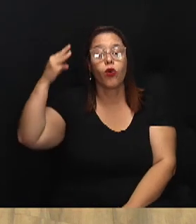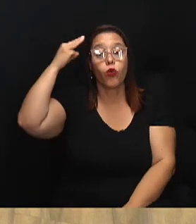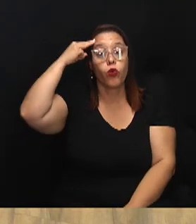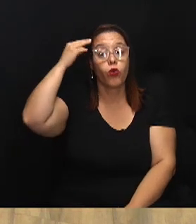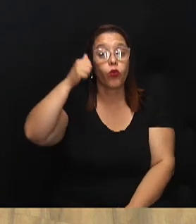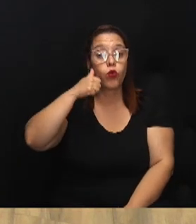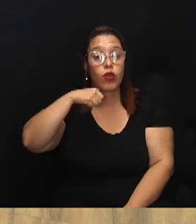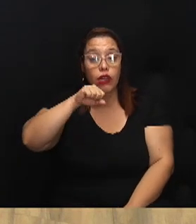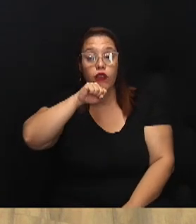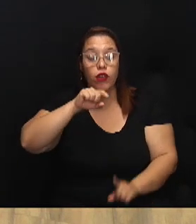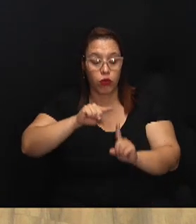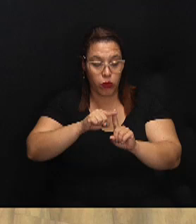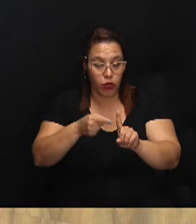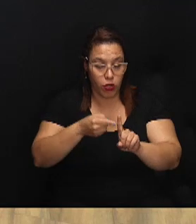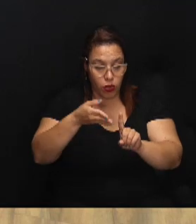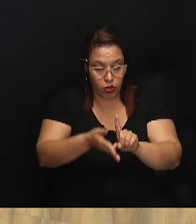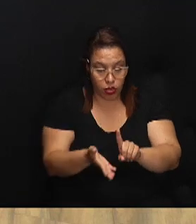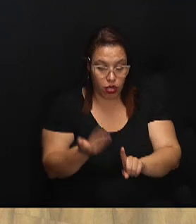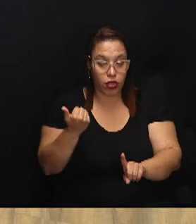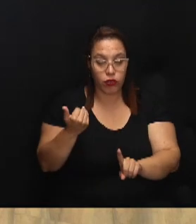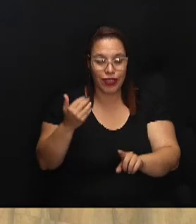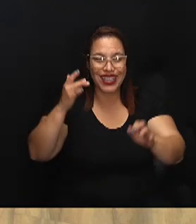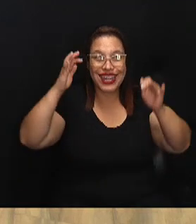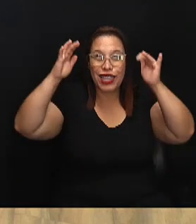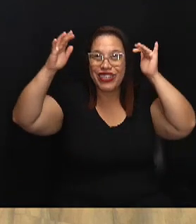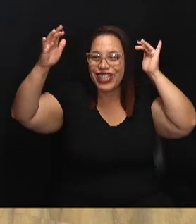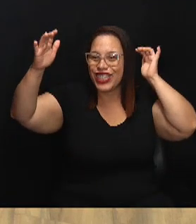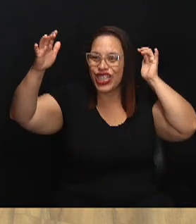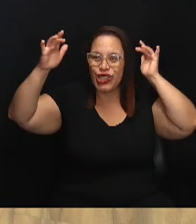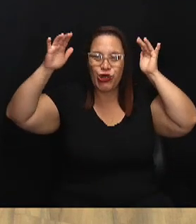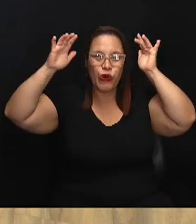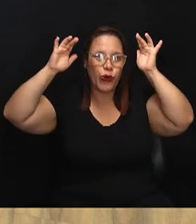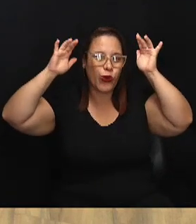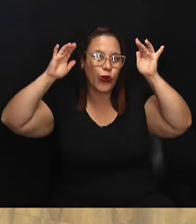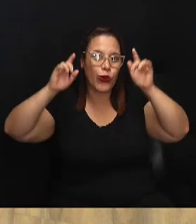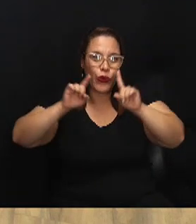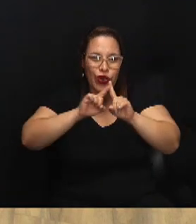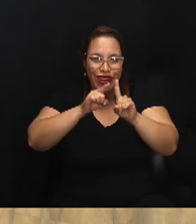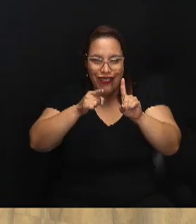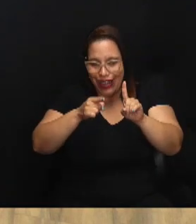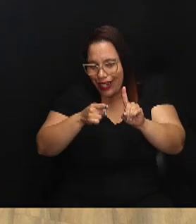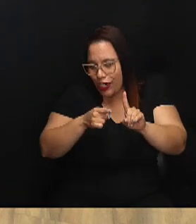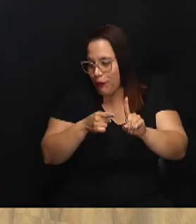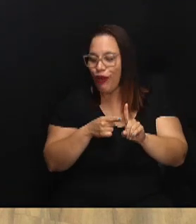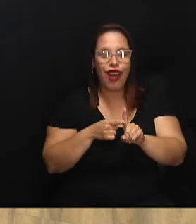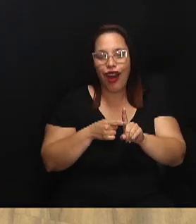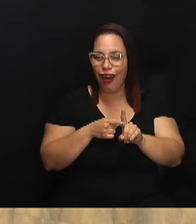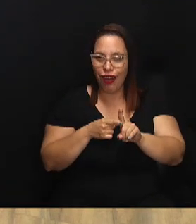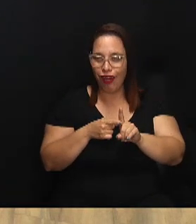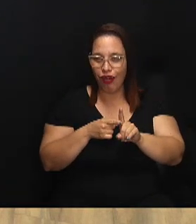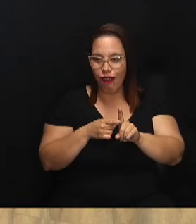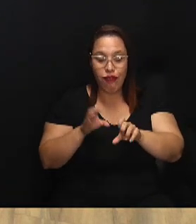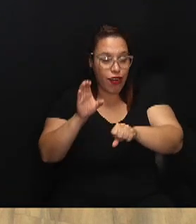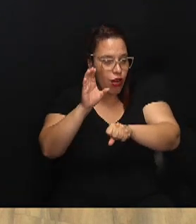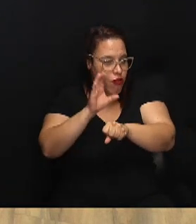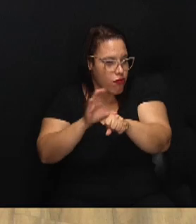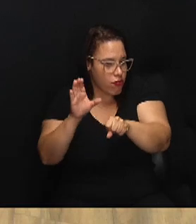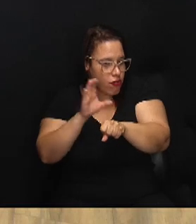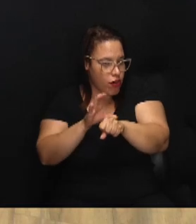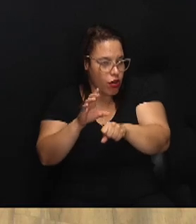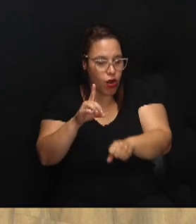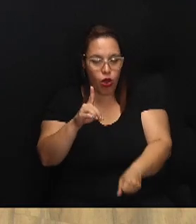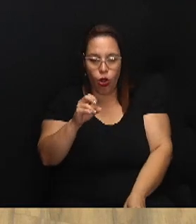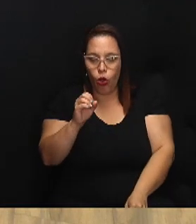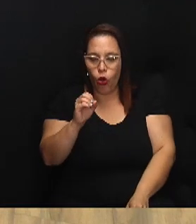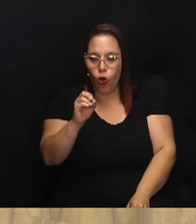mãe prematura, que idealizou, né, aquele parto, muitas vezes fez aquele curso, tem uma doula, aquela